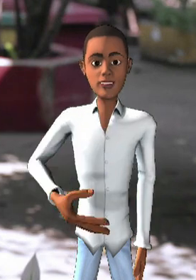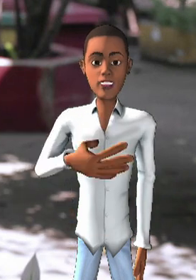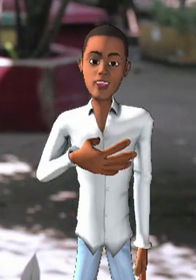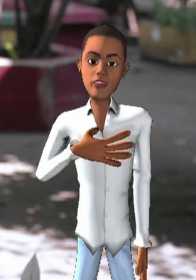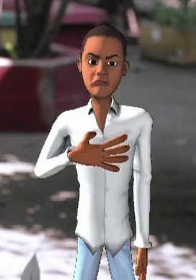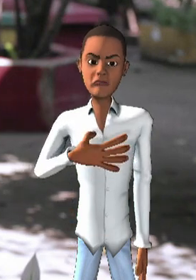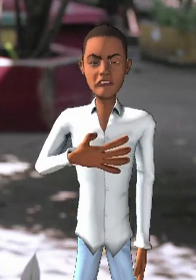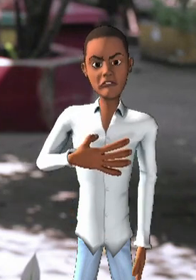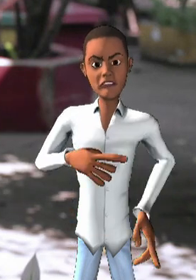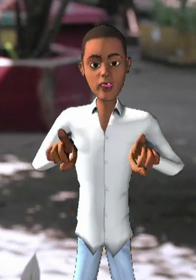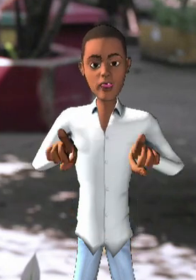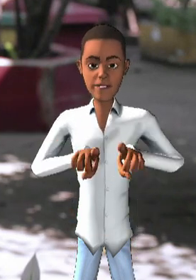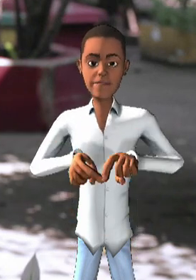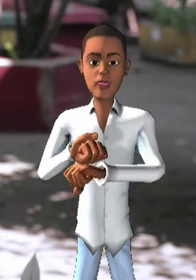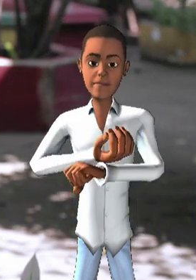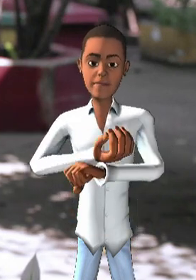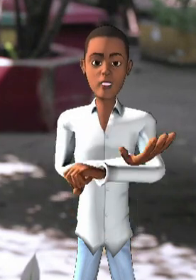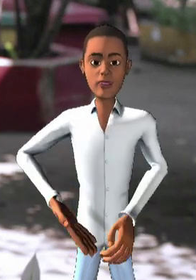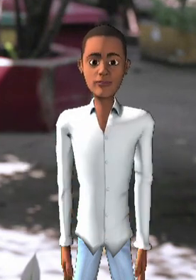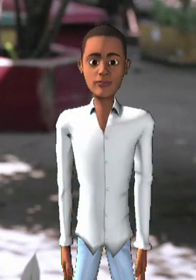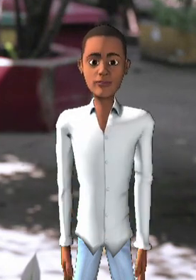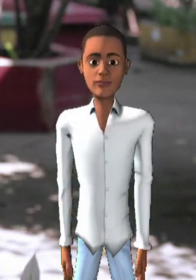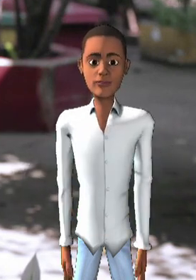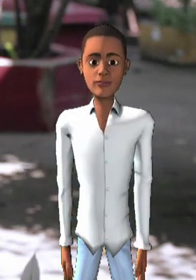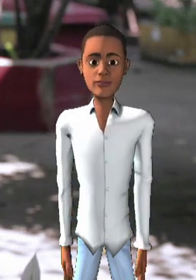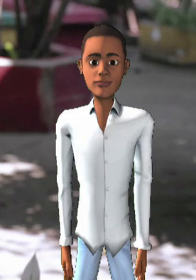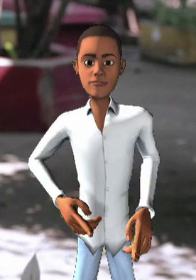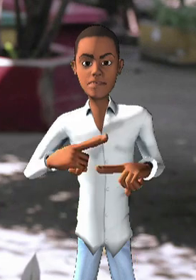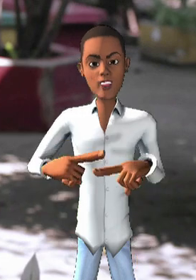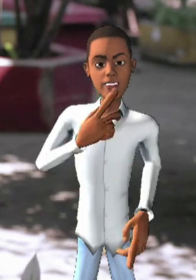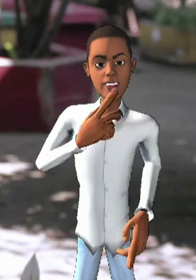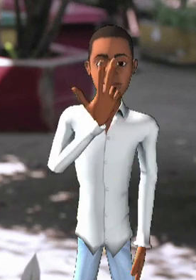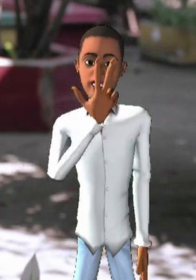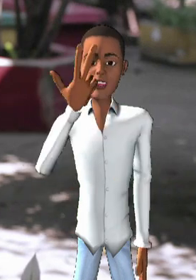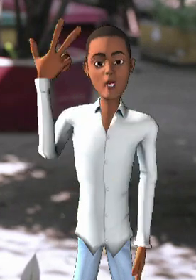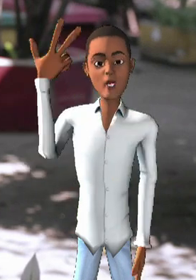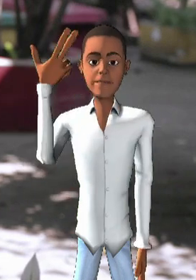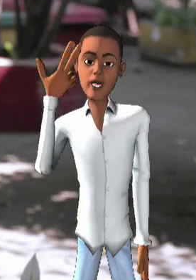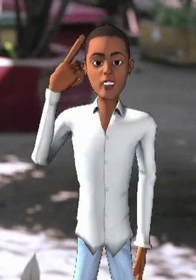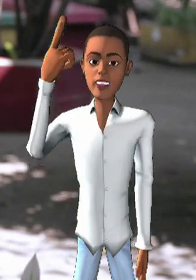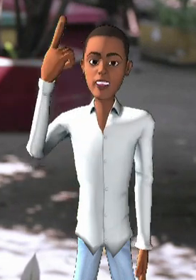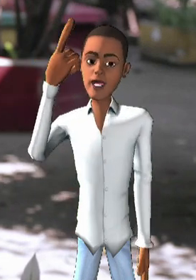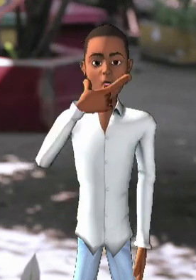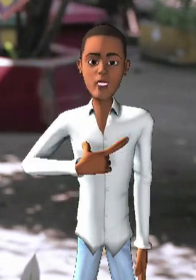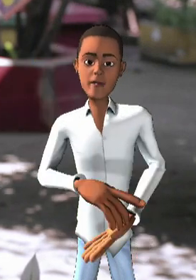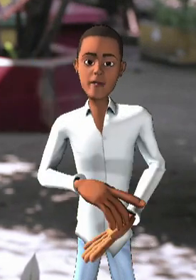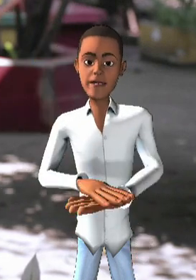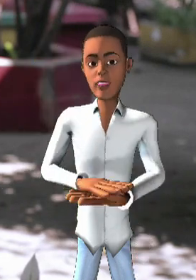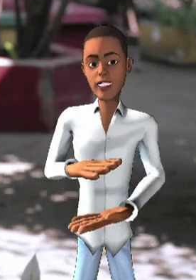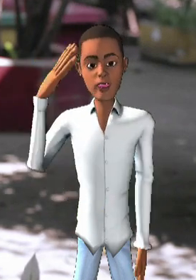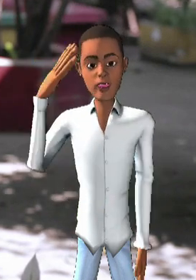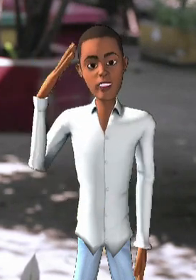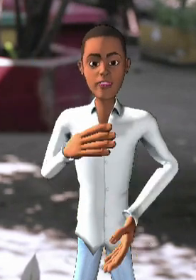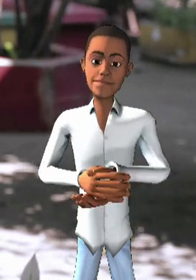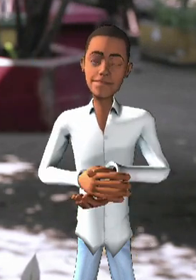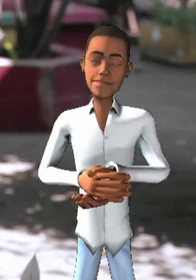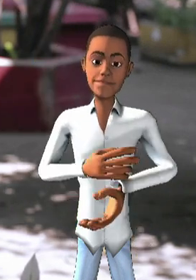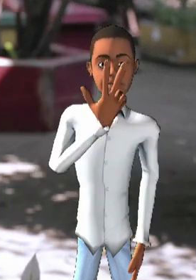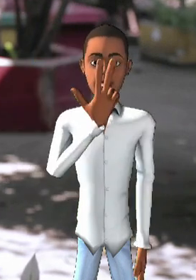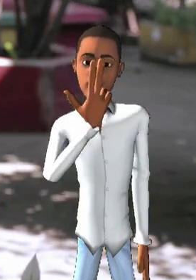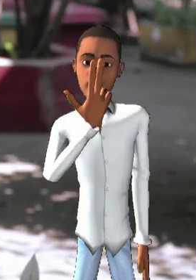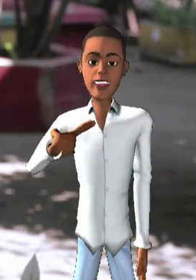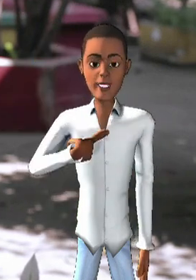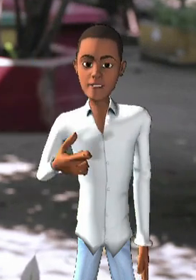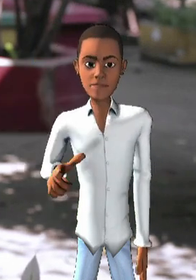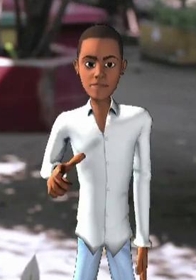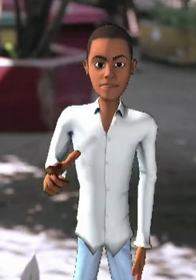Eu sinto raiva e fico emocionada ao mesmo tempo. Porque eles naturalizaram isso. Era normal me